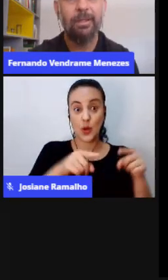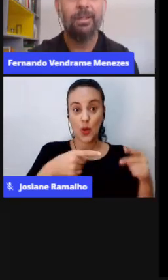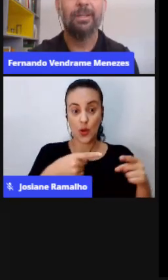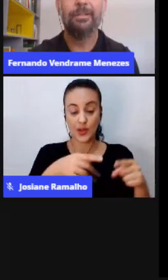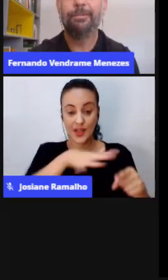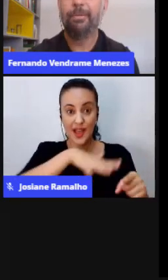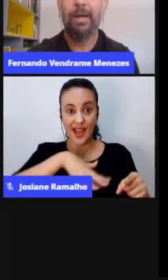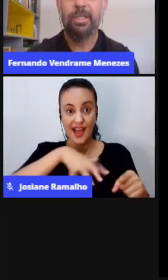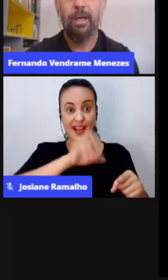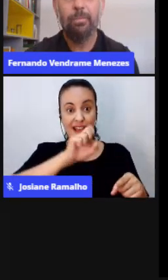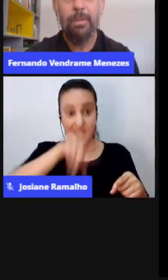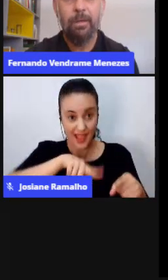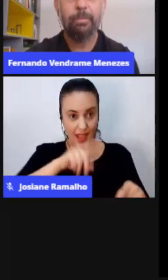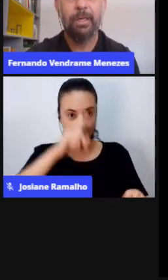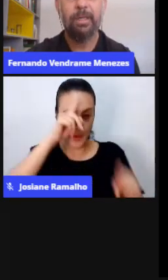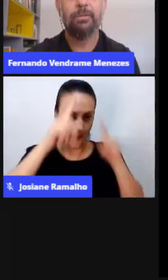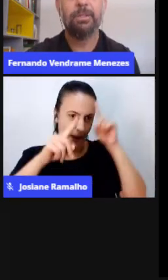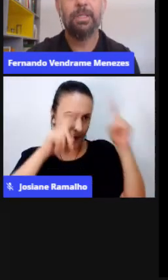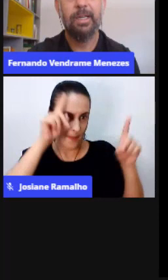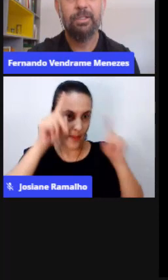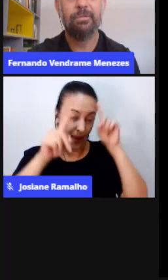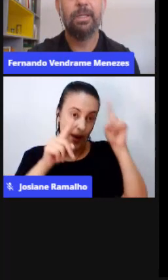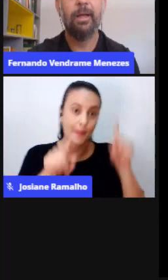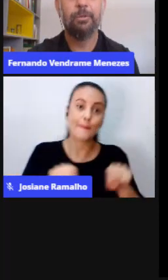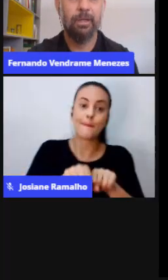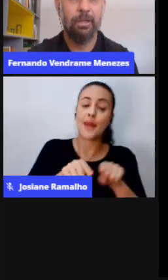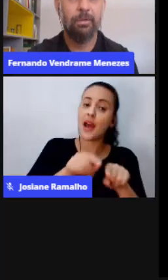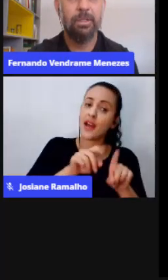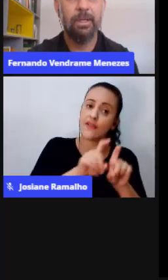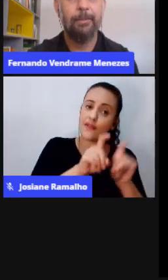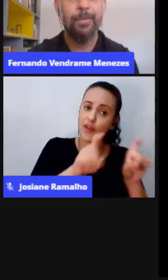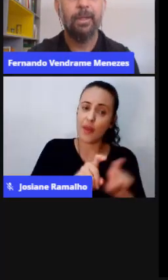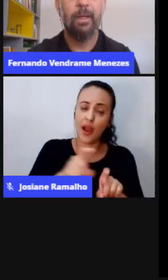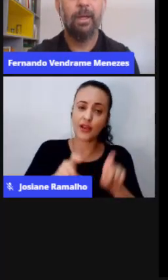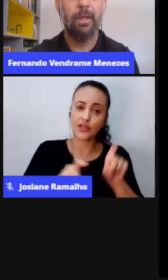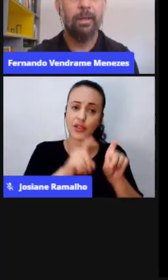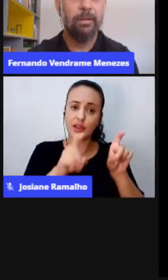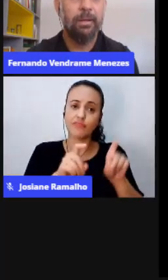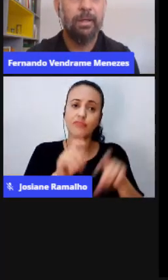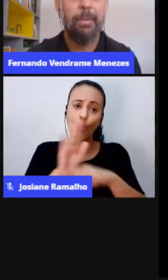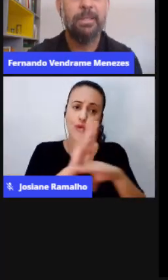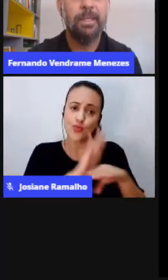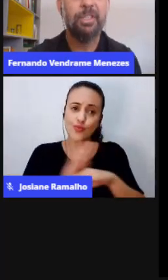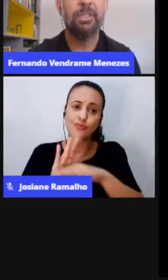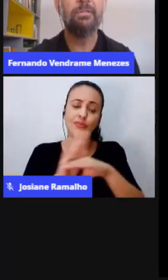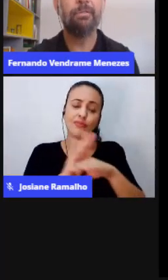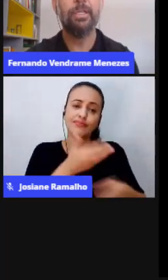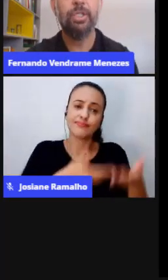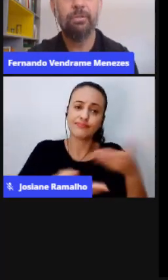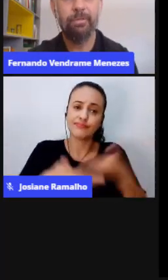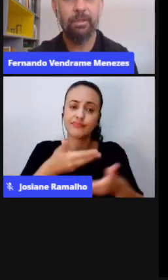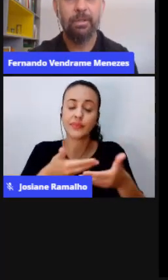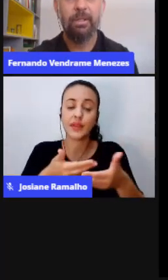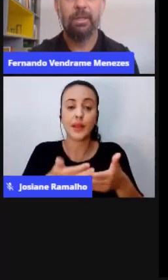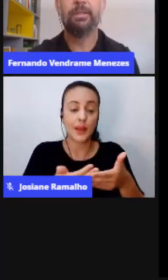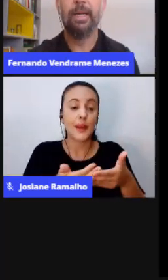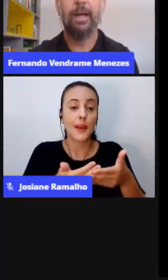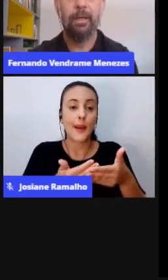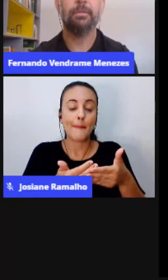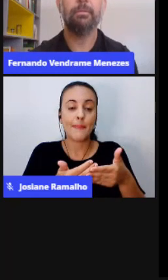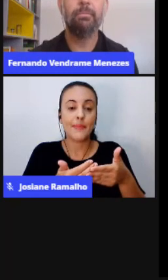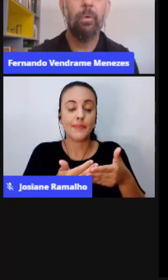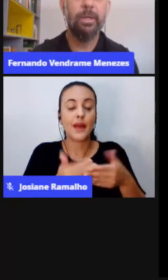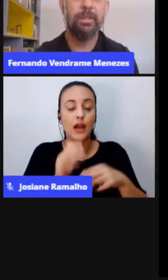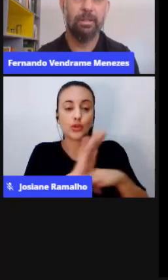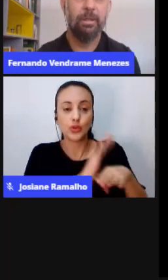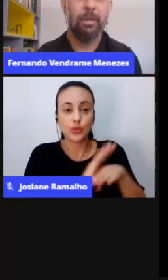Né? A informática é um meio para que a nossa criatividade, para que a nossa capacidade inventiva